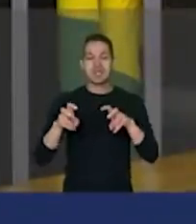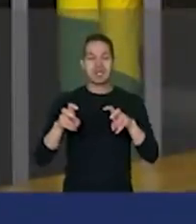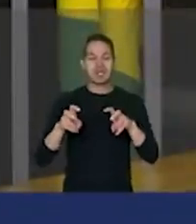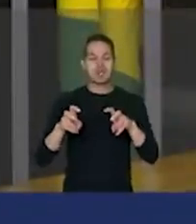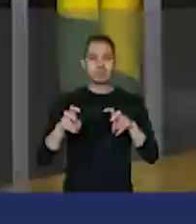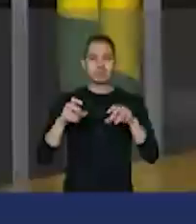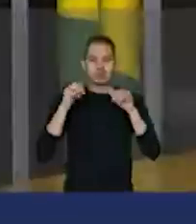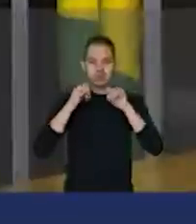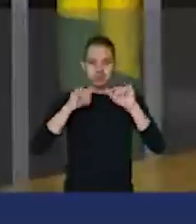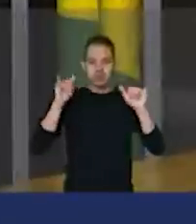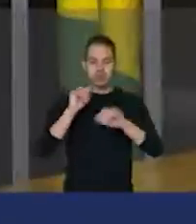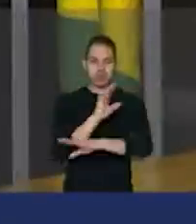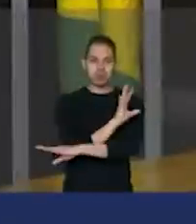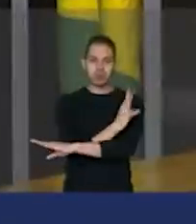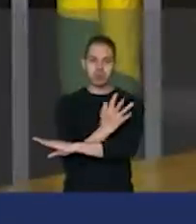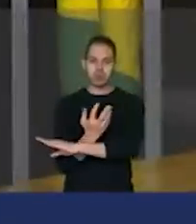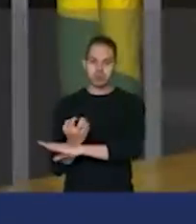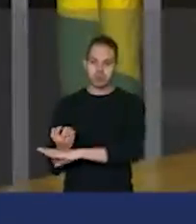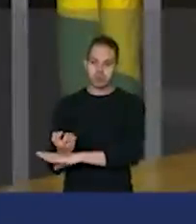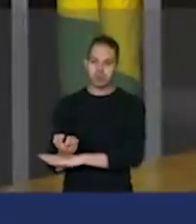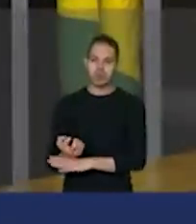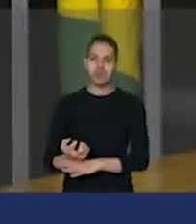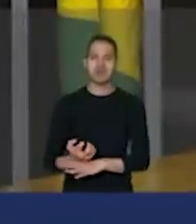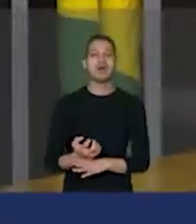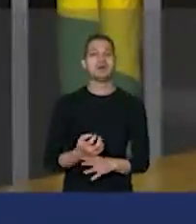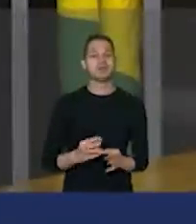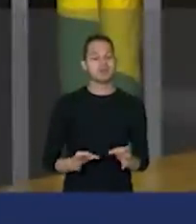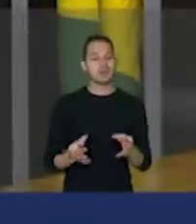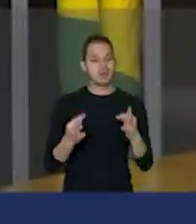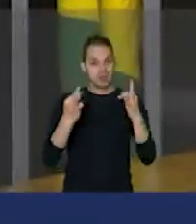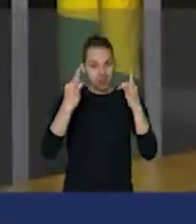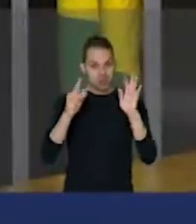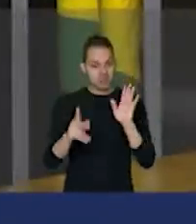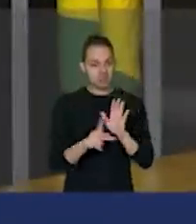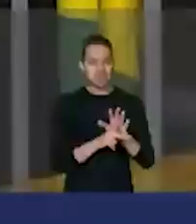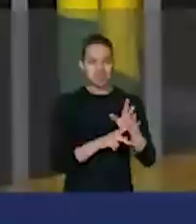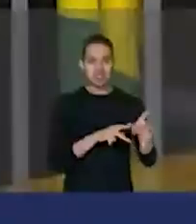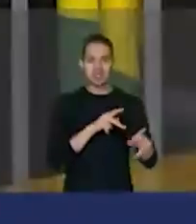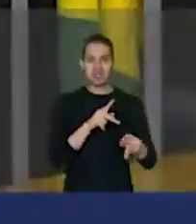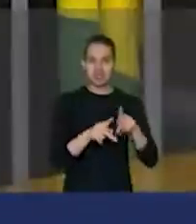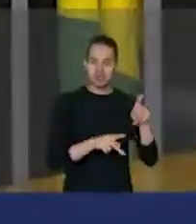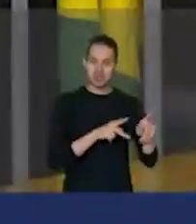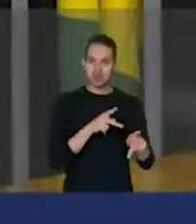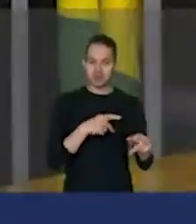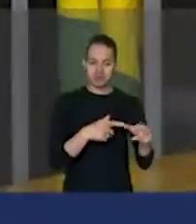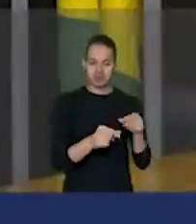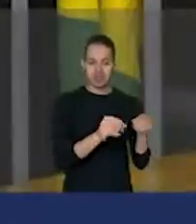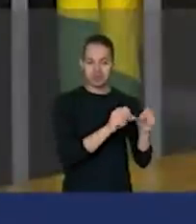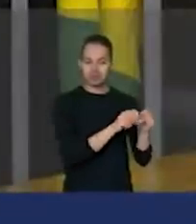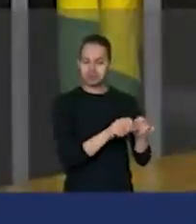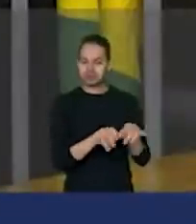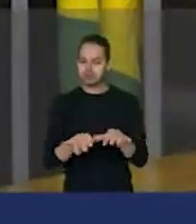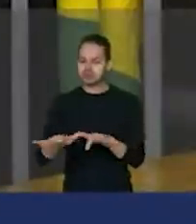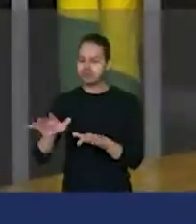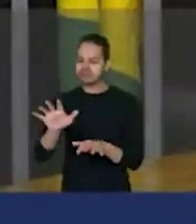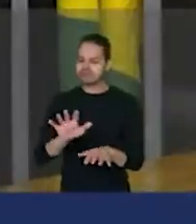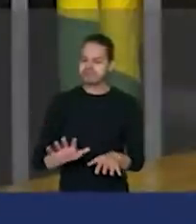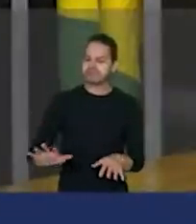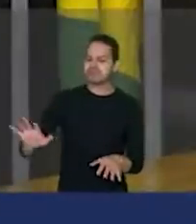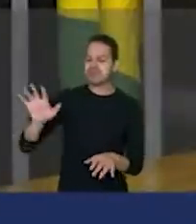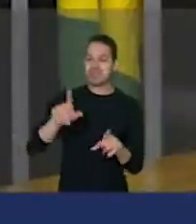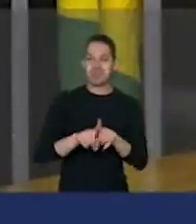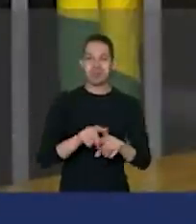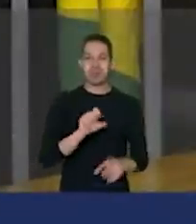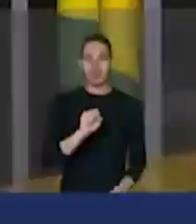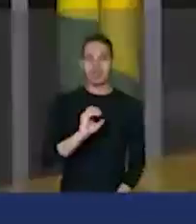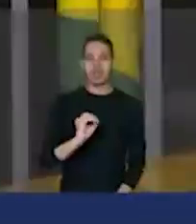e agora também tem sido com tecnologia nipo-brasileira levado até para outros continentes nosso cultivo de soja também